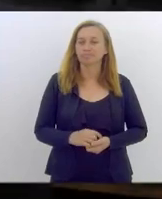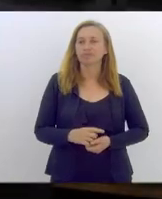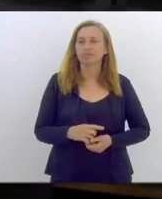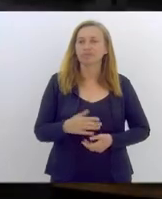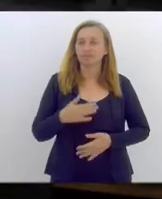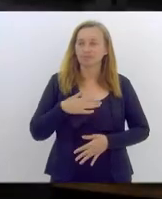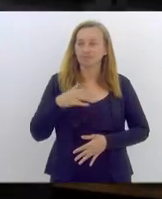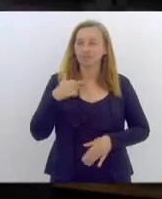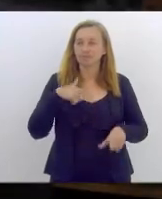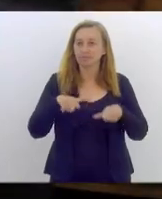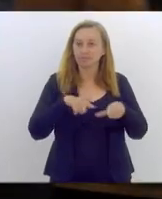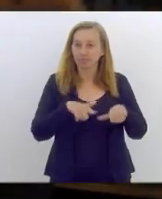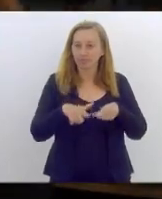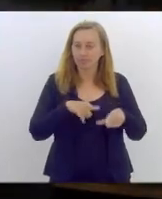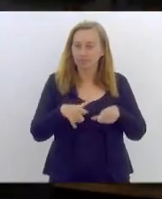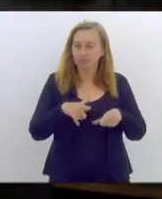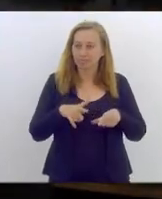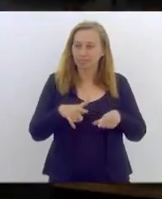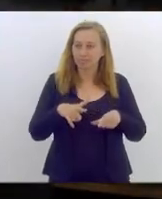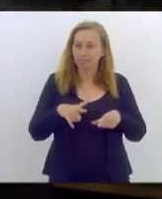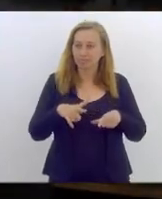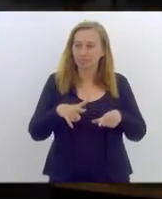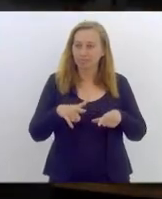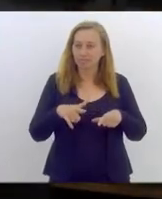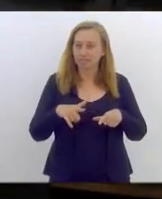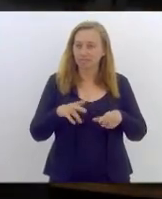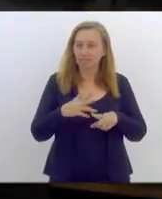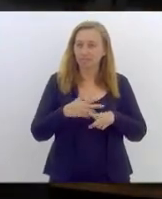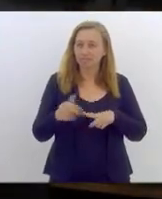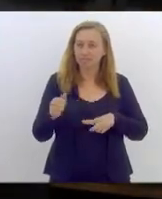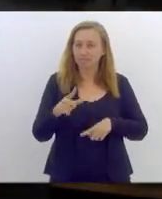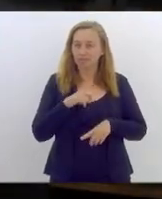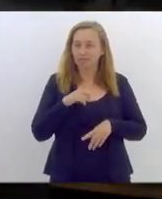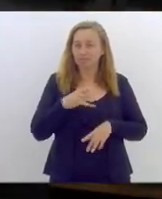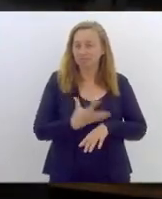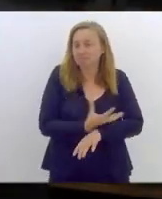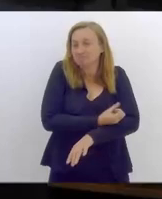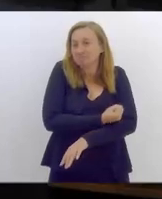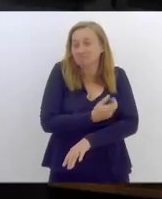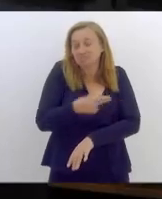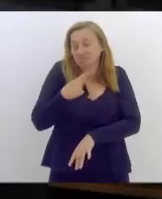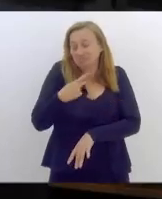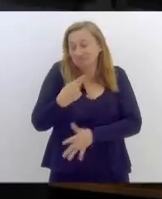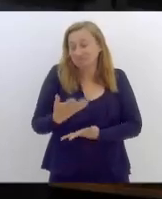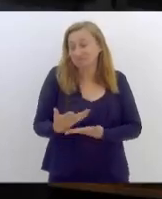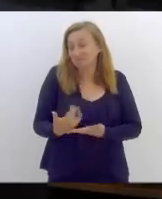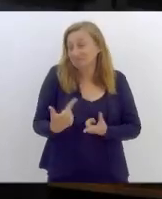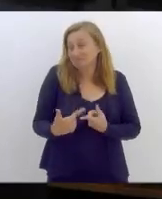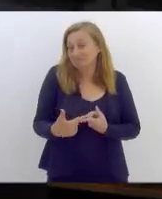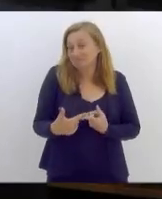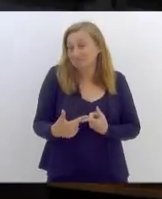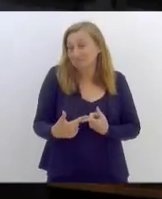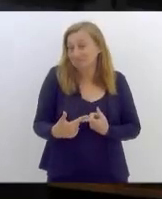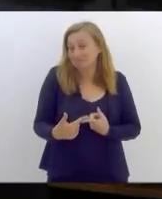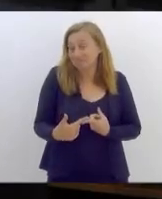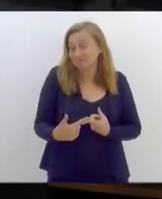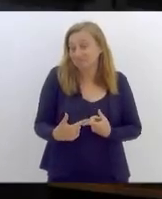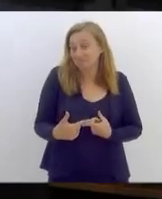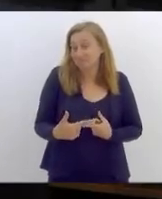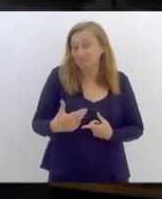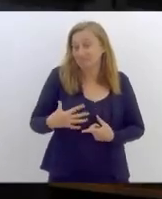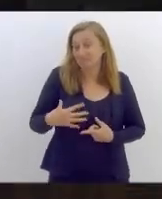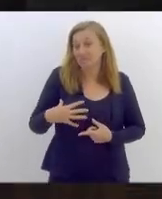tenha a expressão que tem. Então, me emociono quando eu falo da mandata, porque... além de ser uma filha de